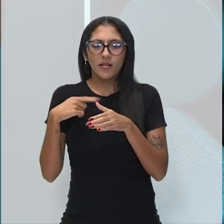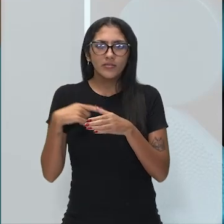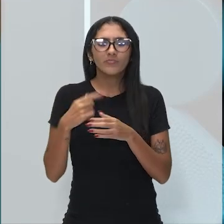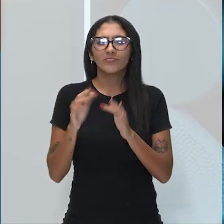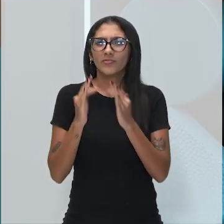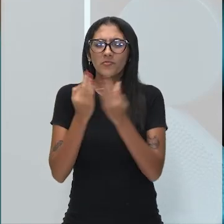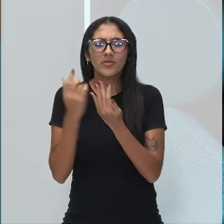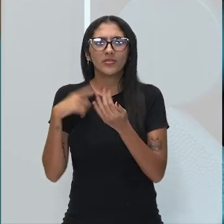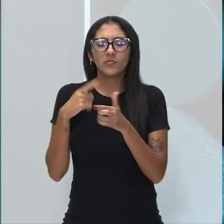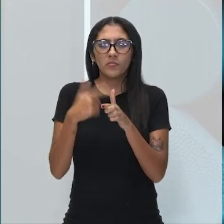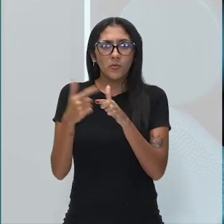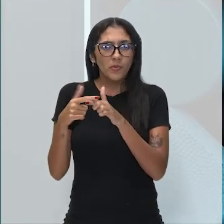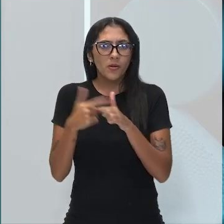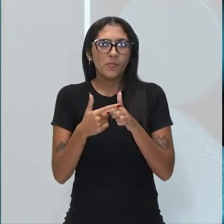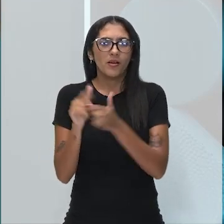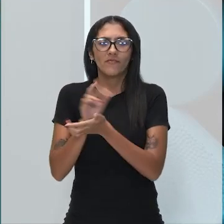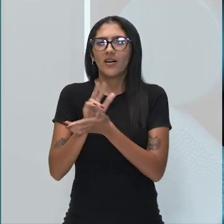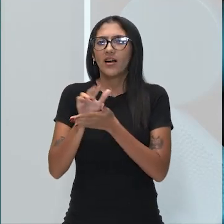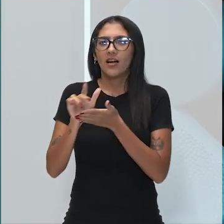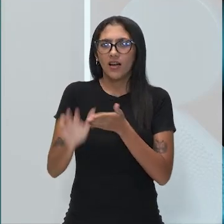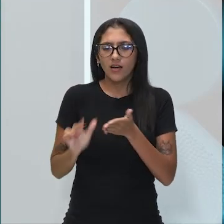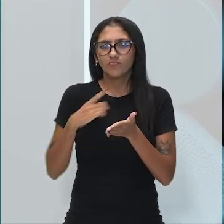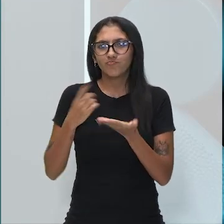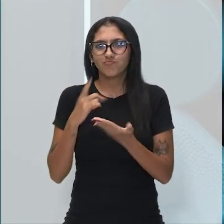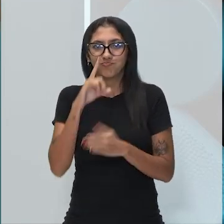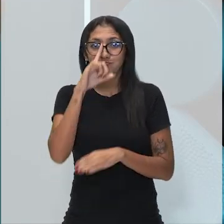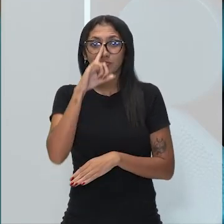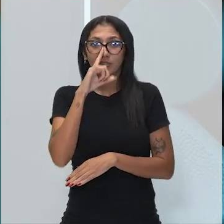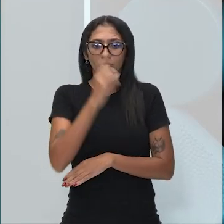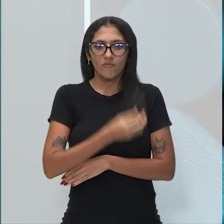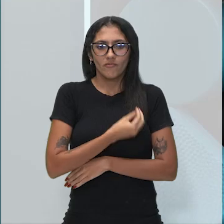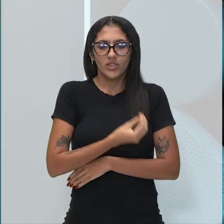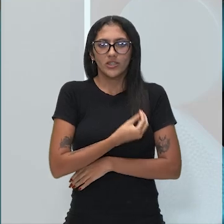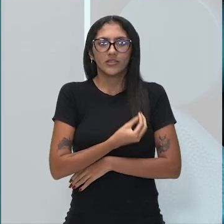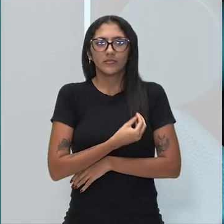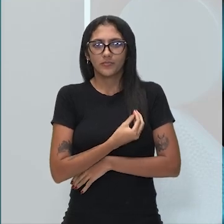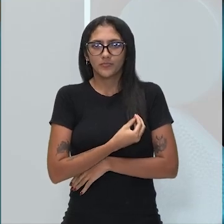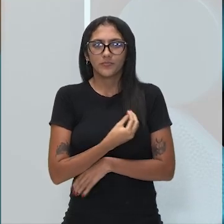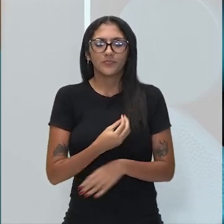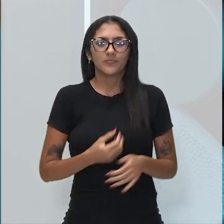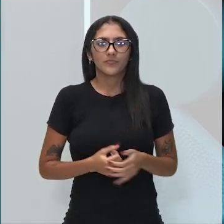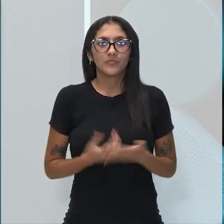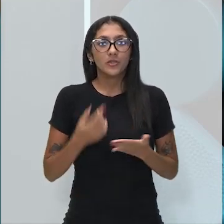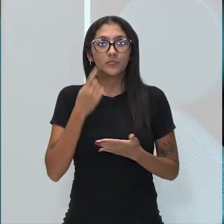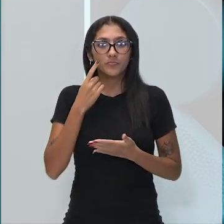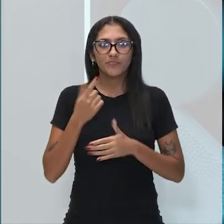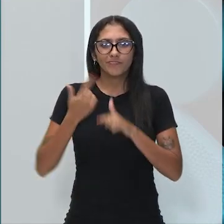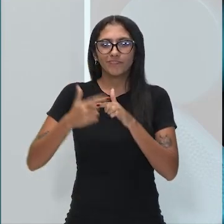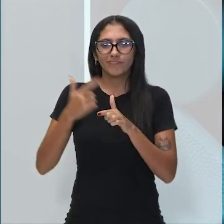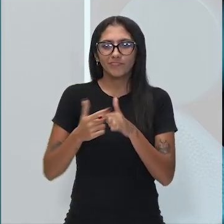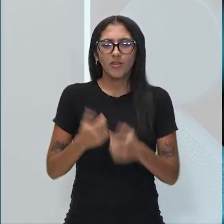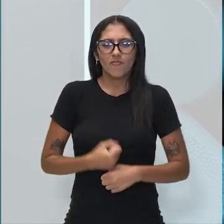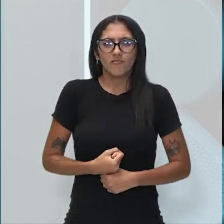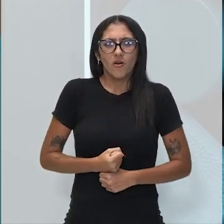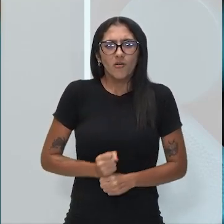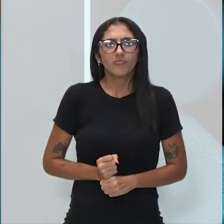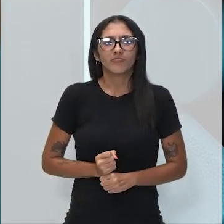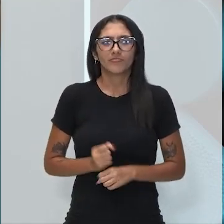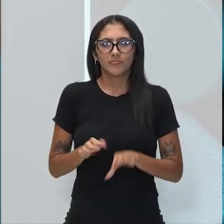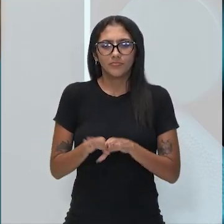situações, situações que vão colocar em risco a vida deles. E perceba que a problemática da fome vai estar